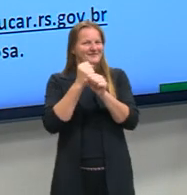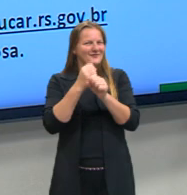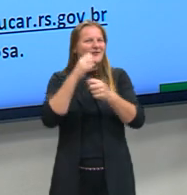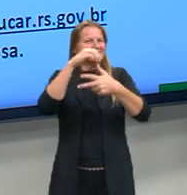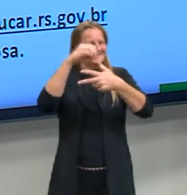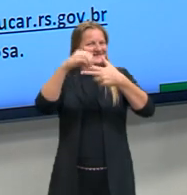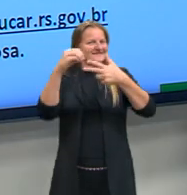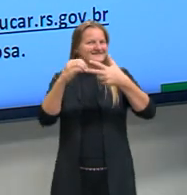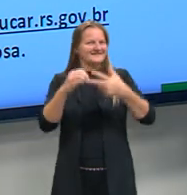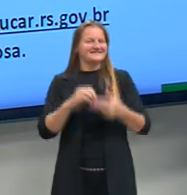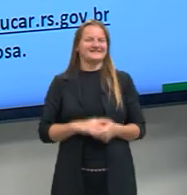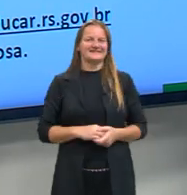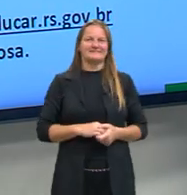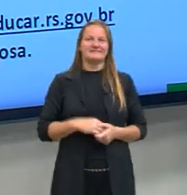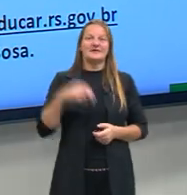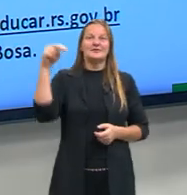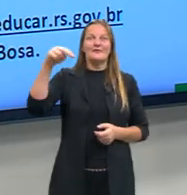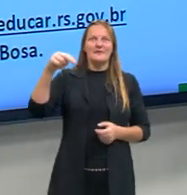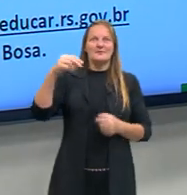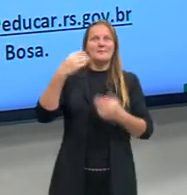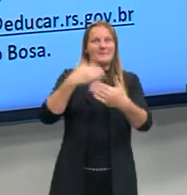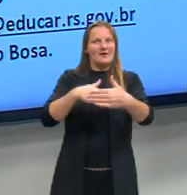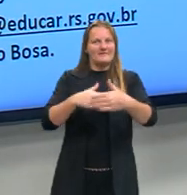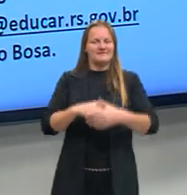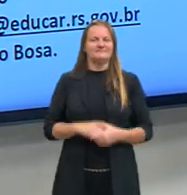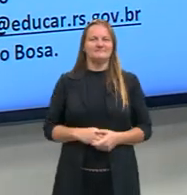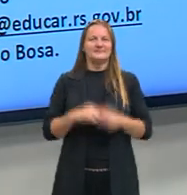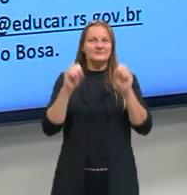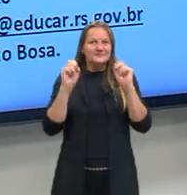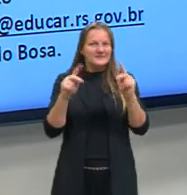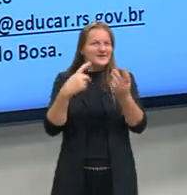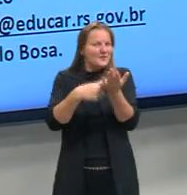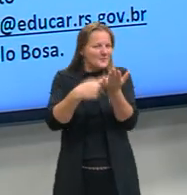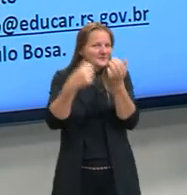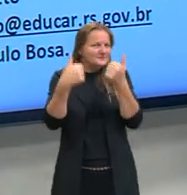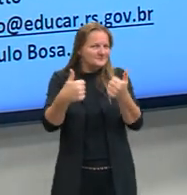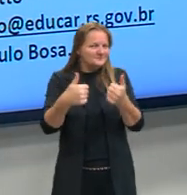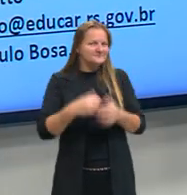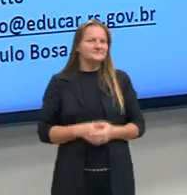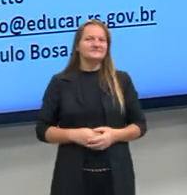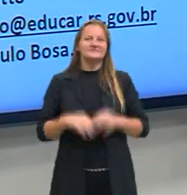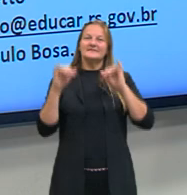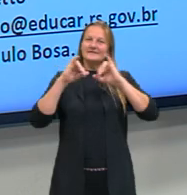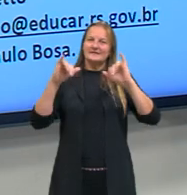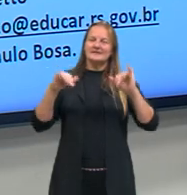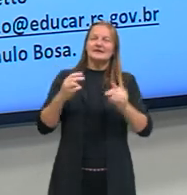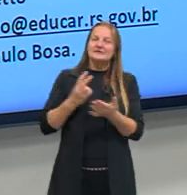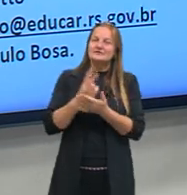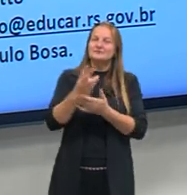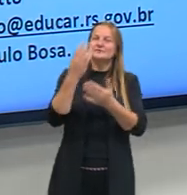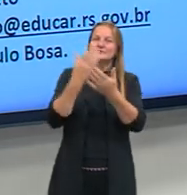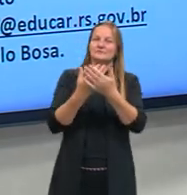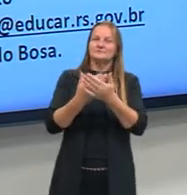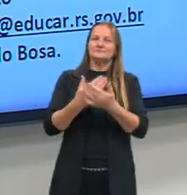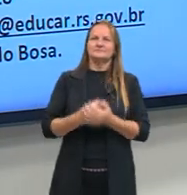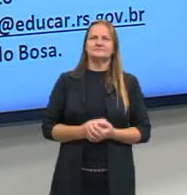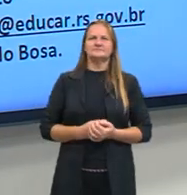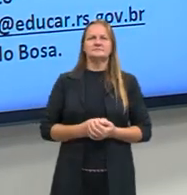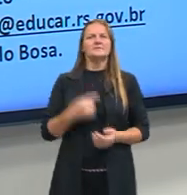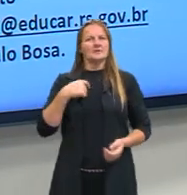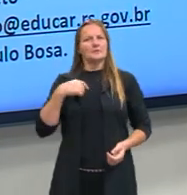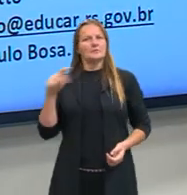no ENEM desse ano que acontece em novembro Ok combinado é o recado sigamos com na sala